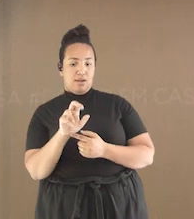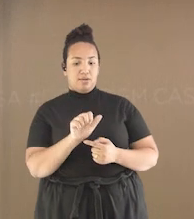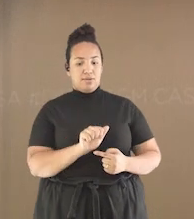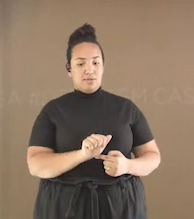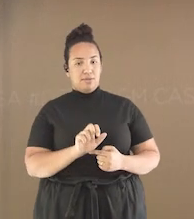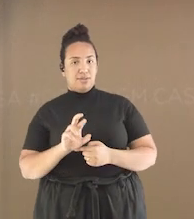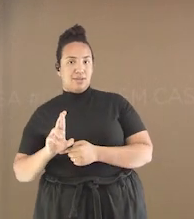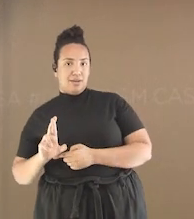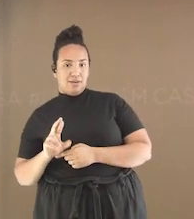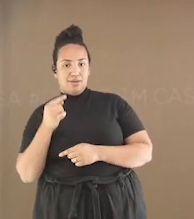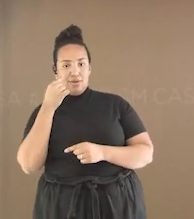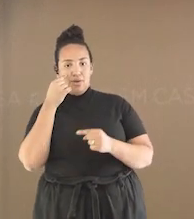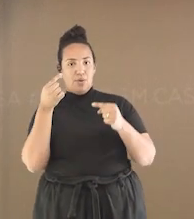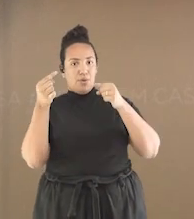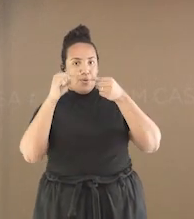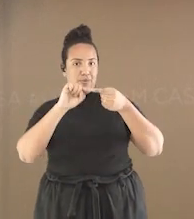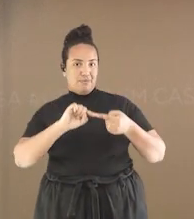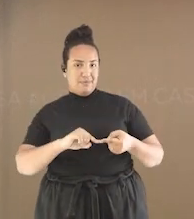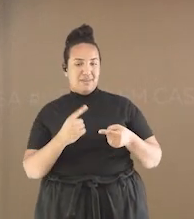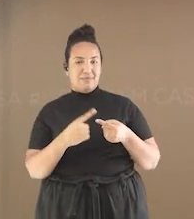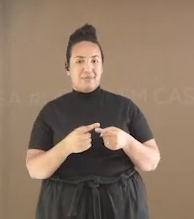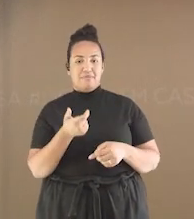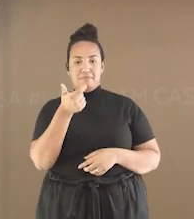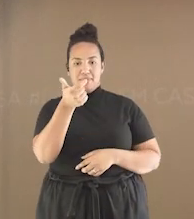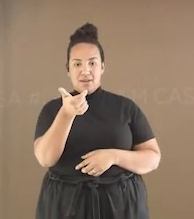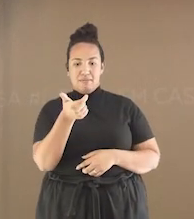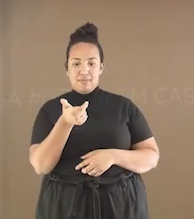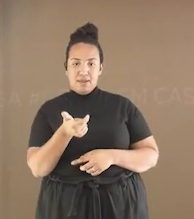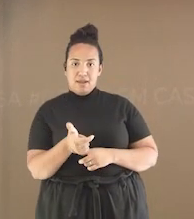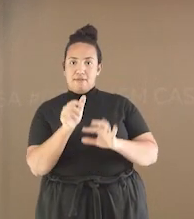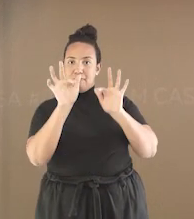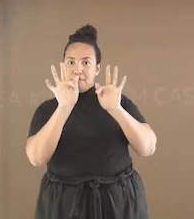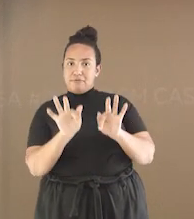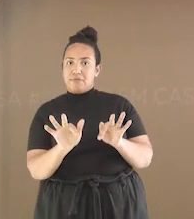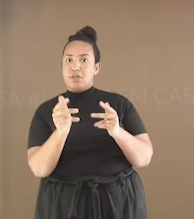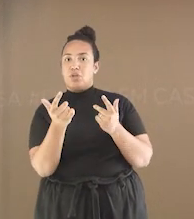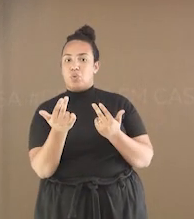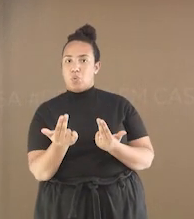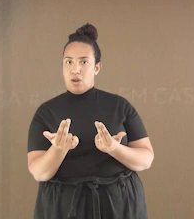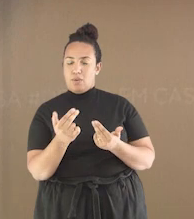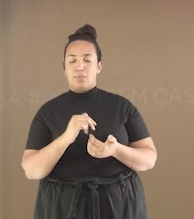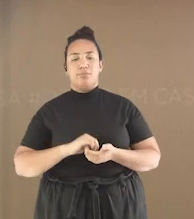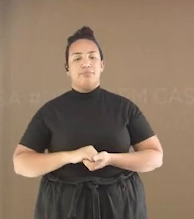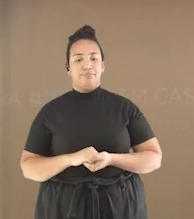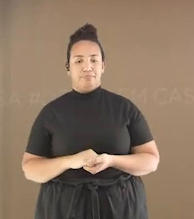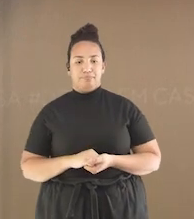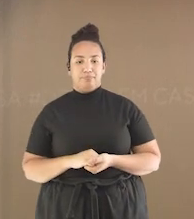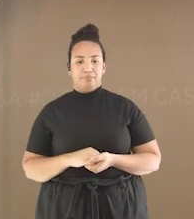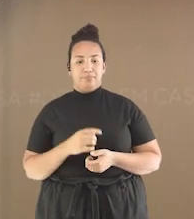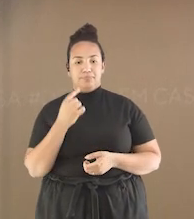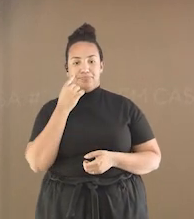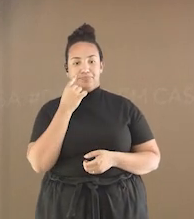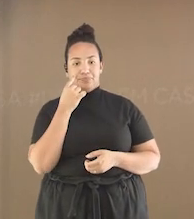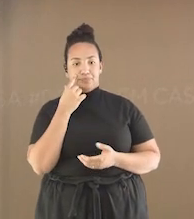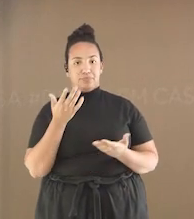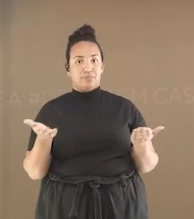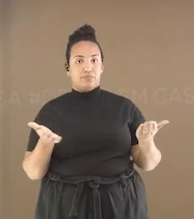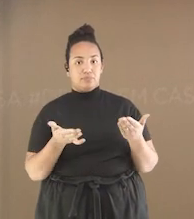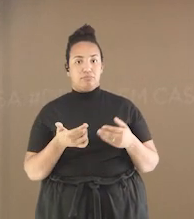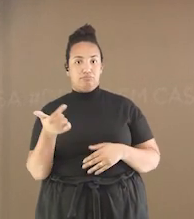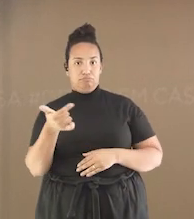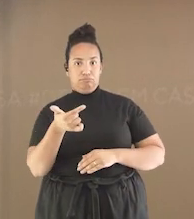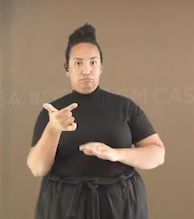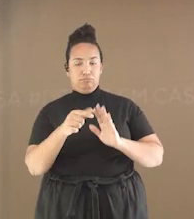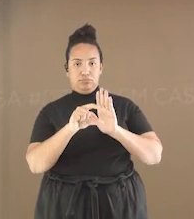tá vendo que esses sons se combinam? Termina da mesma forma com ar e aqui ar também. Veja só